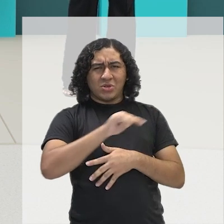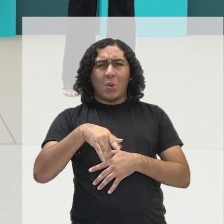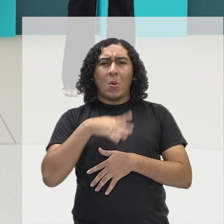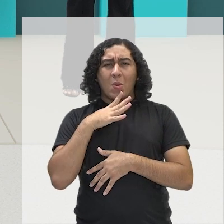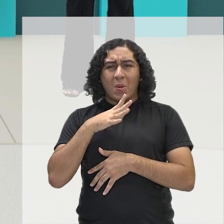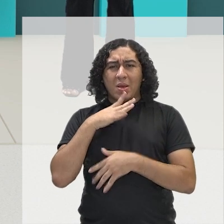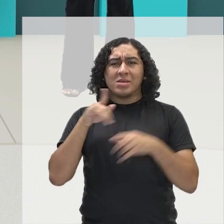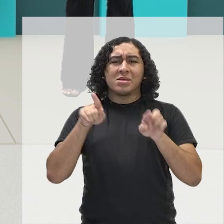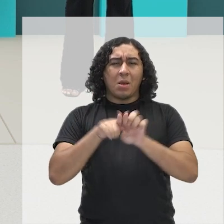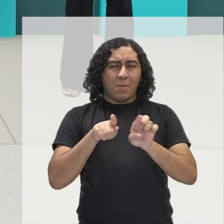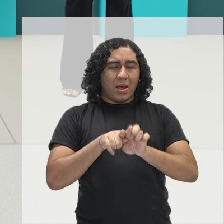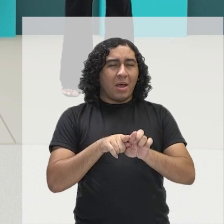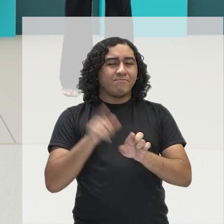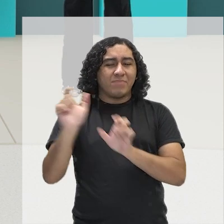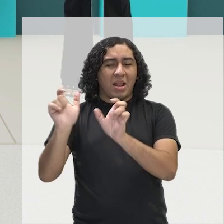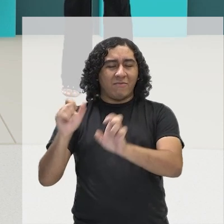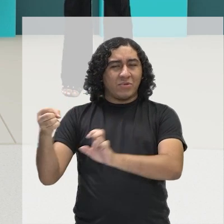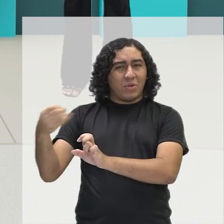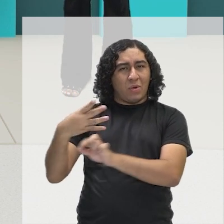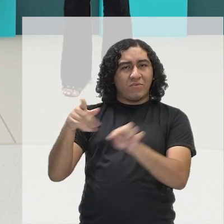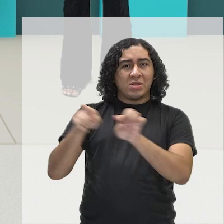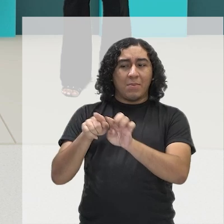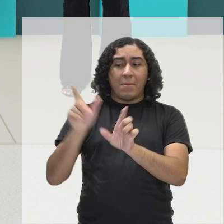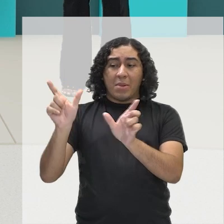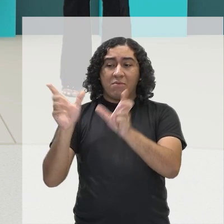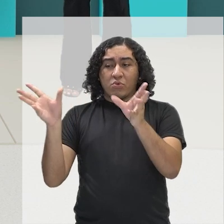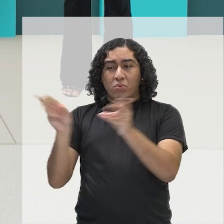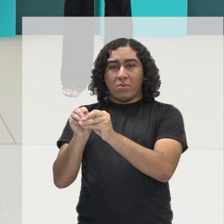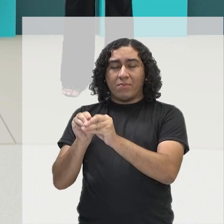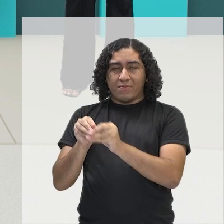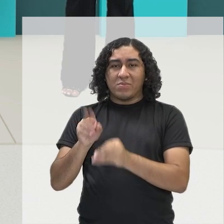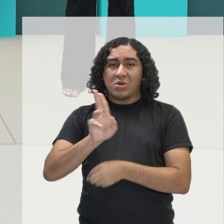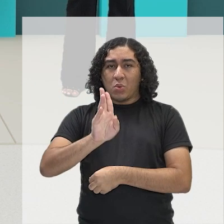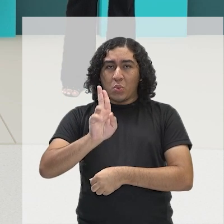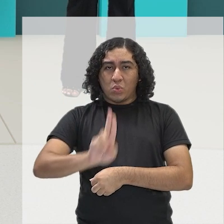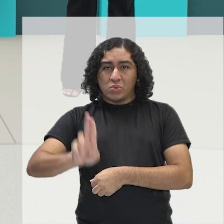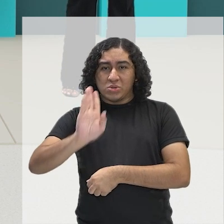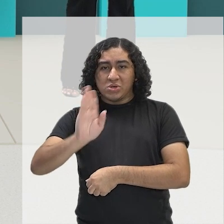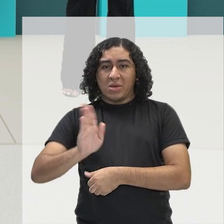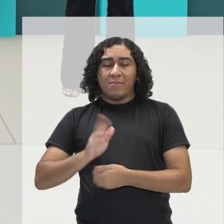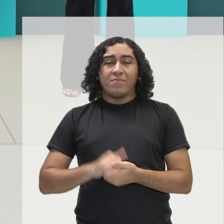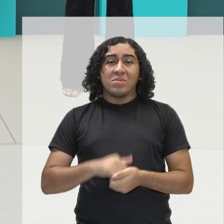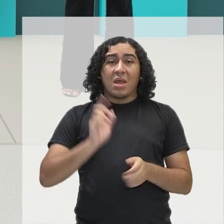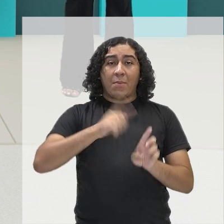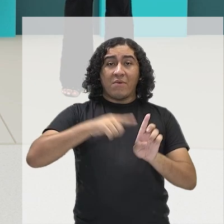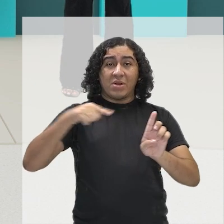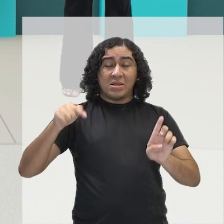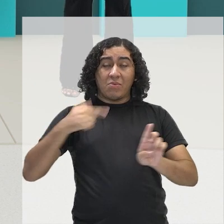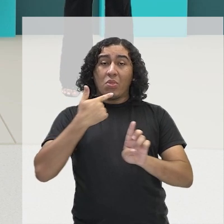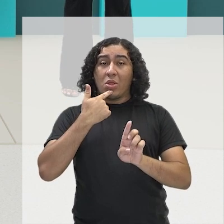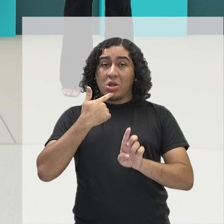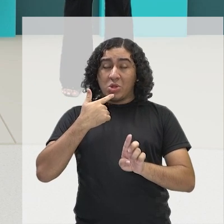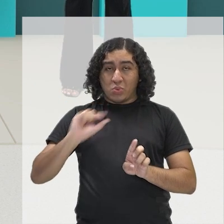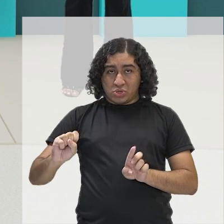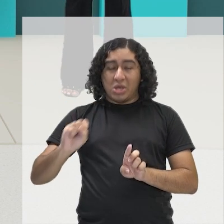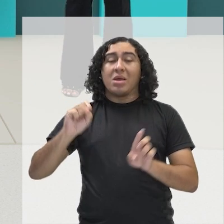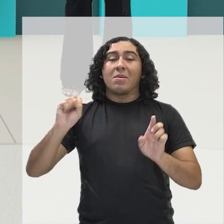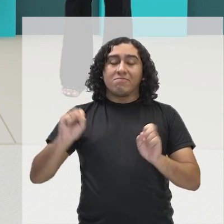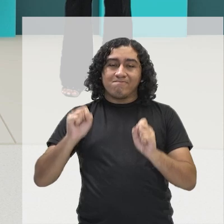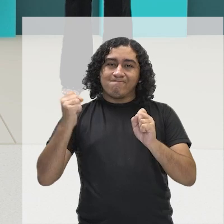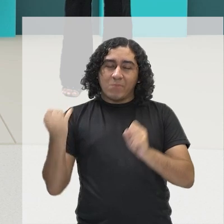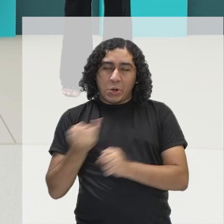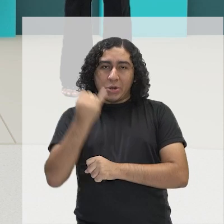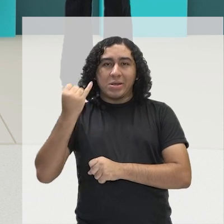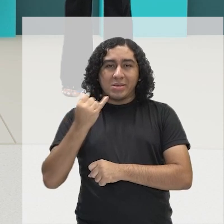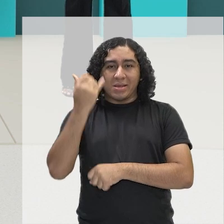você já viu alguma palavra nova, alguma abreviação, já usou, e é uma variação linguística importante a